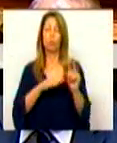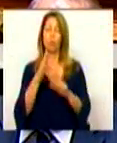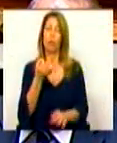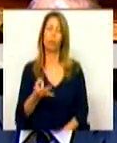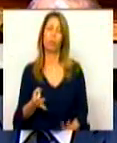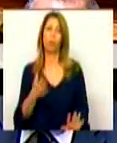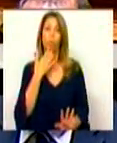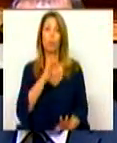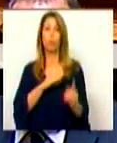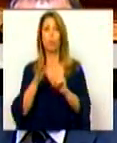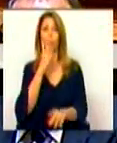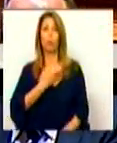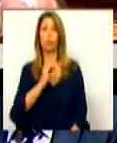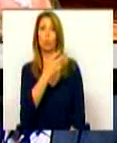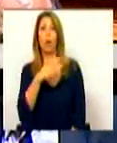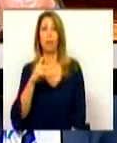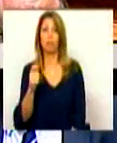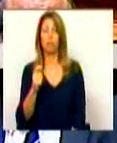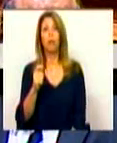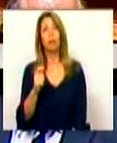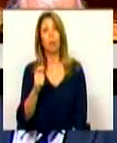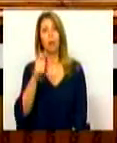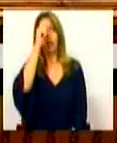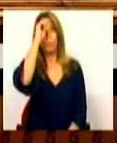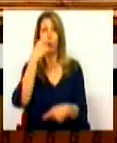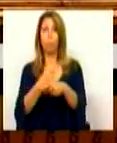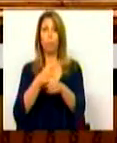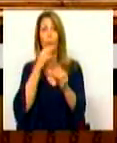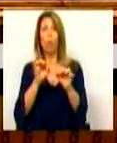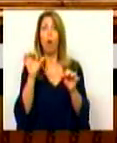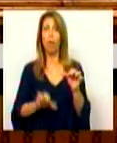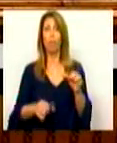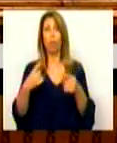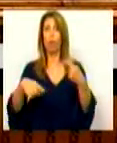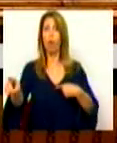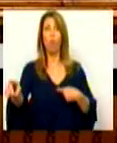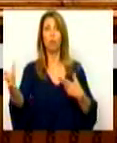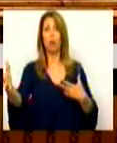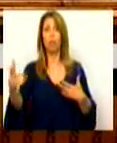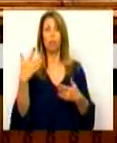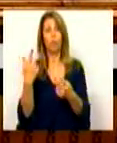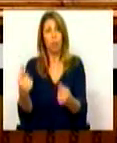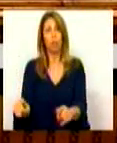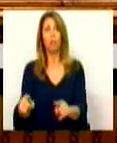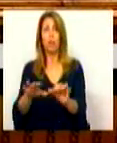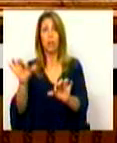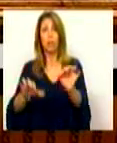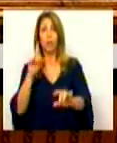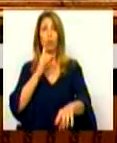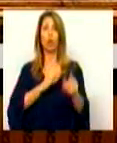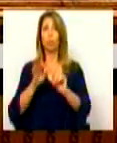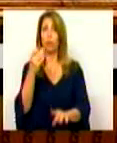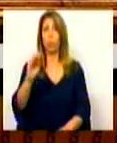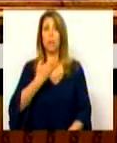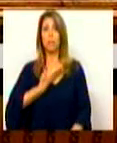Eu peço ao Sr. Deputado Duarte Marques para ter o mesmo respeito pelo orador que o orador teve pela intervenção da Sra. Deputada do